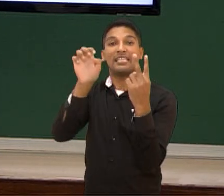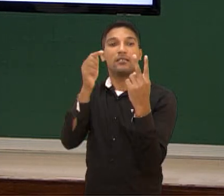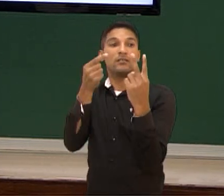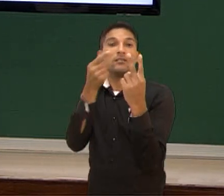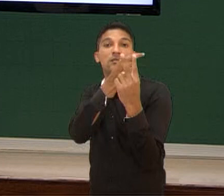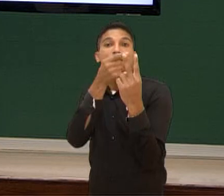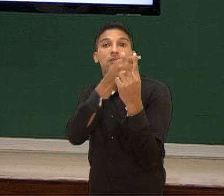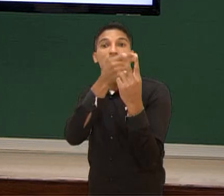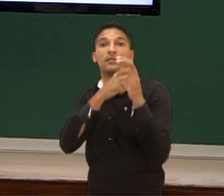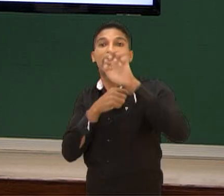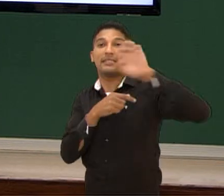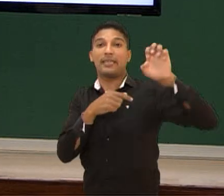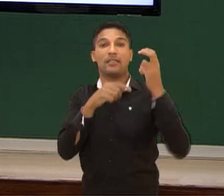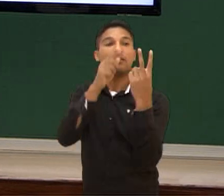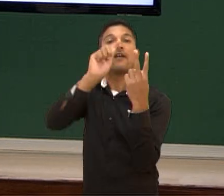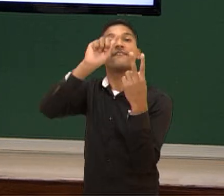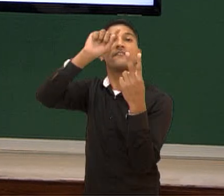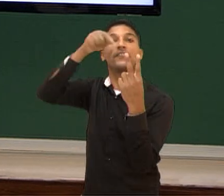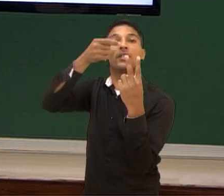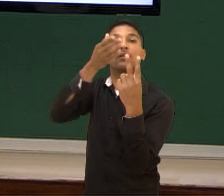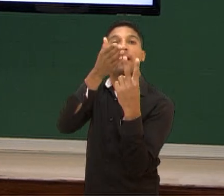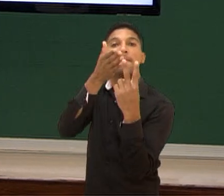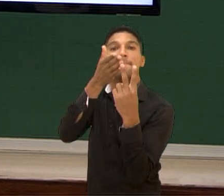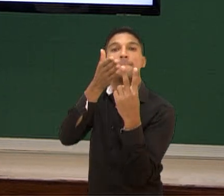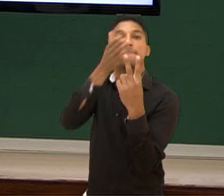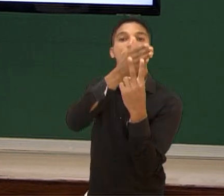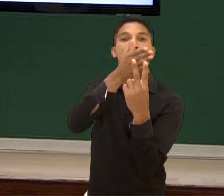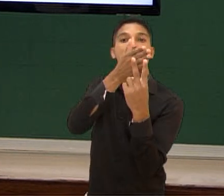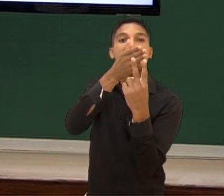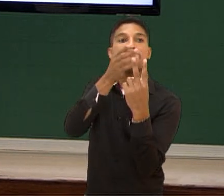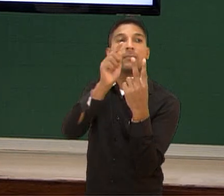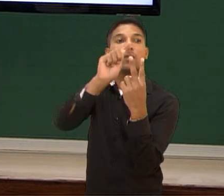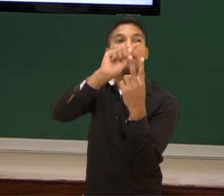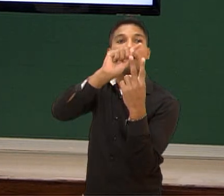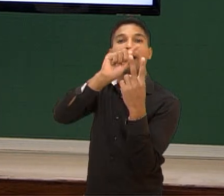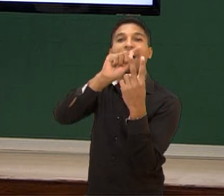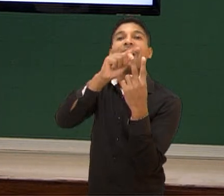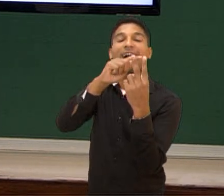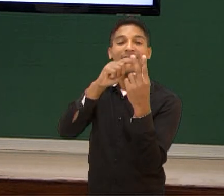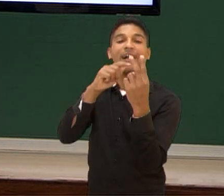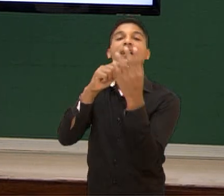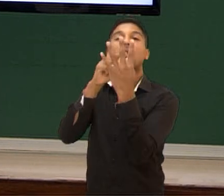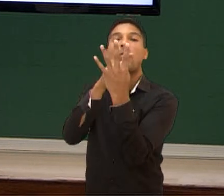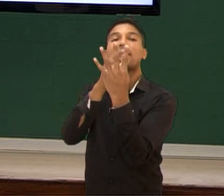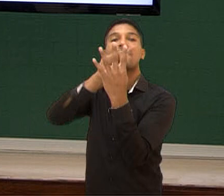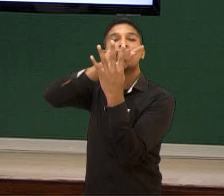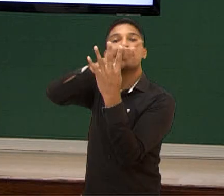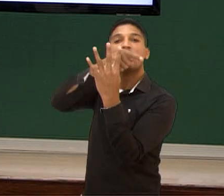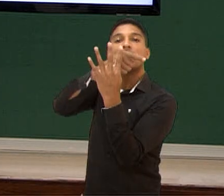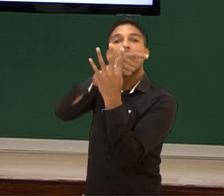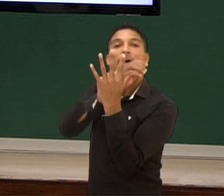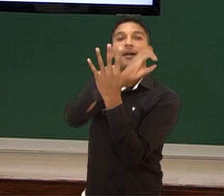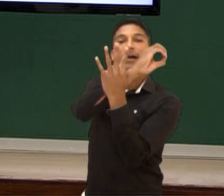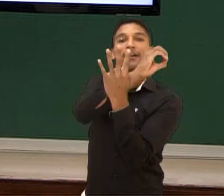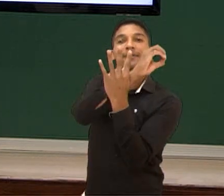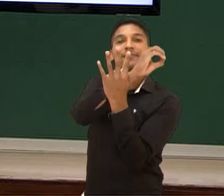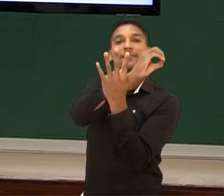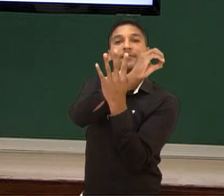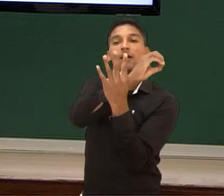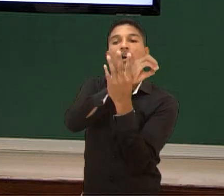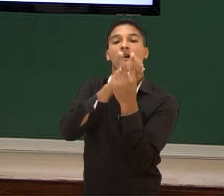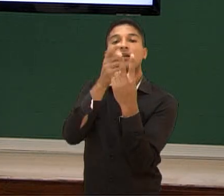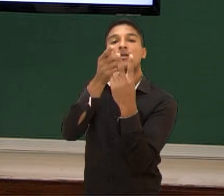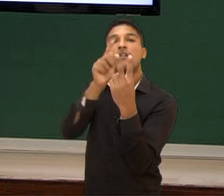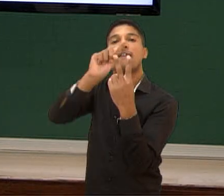esquerda, ok? Quando ela faz isso, aonde que ela vem parar? Na frente do 4. Por isso que eu tenho o quê?